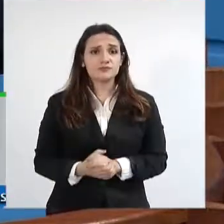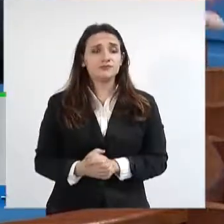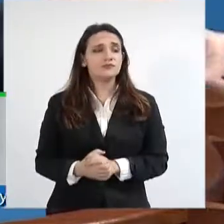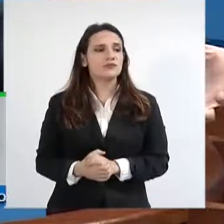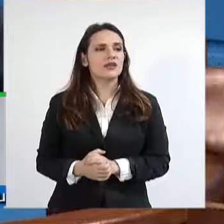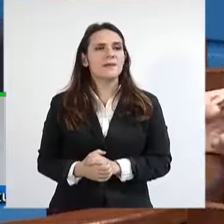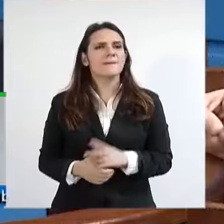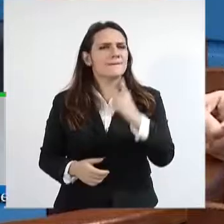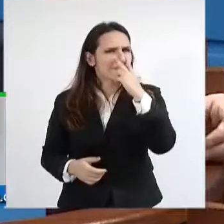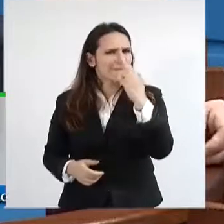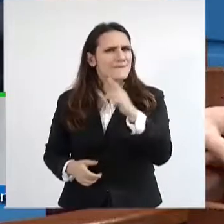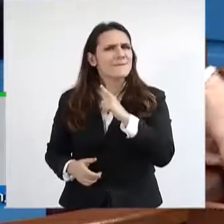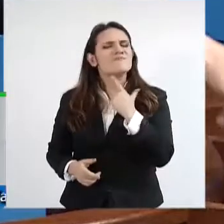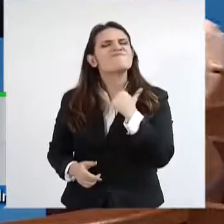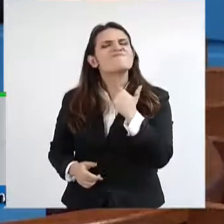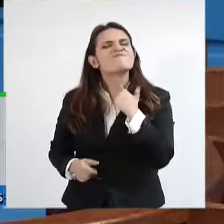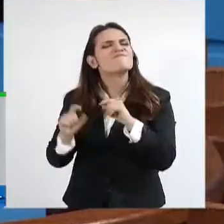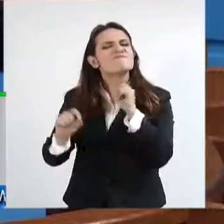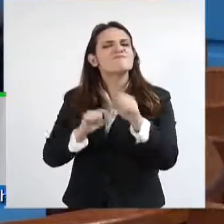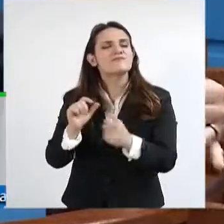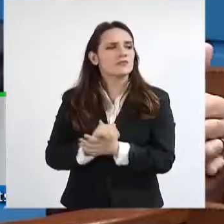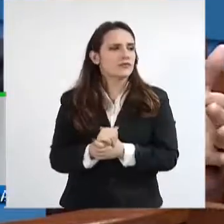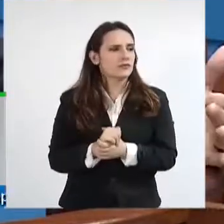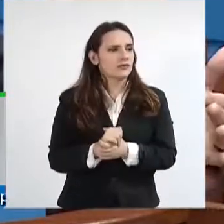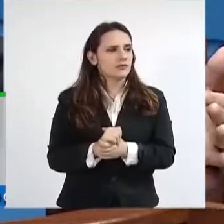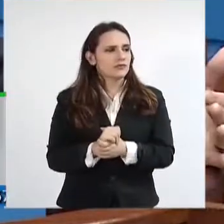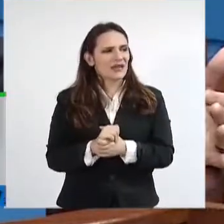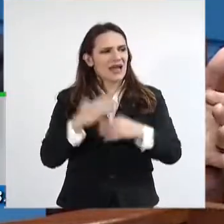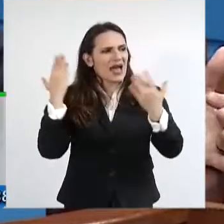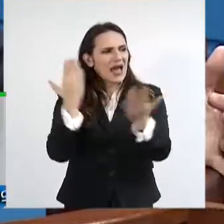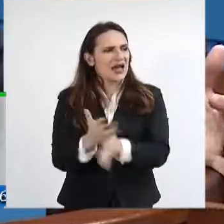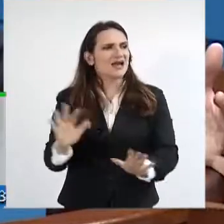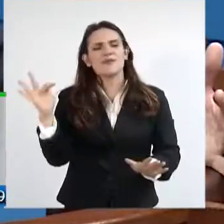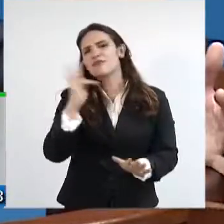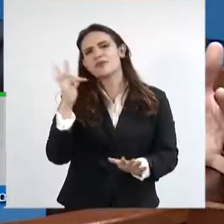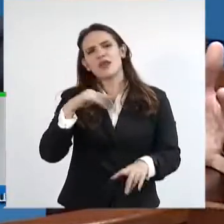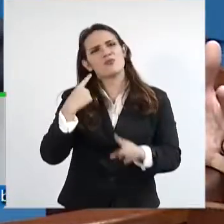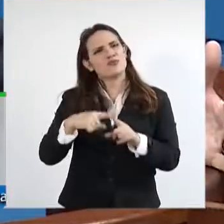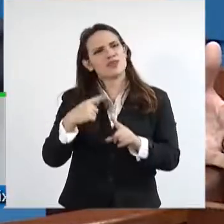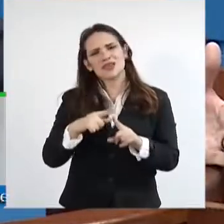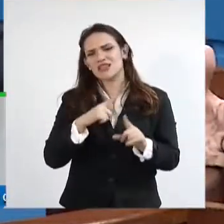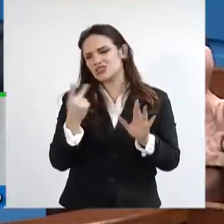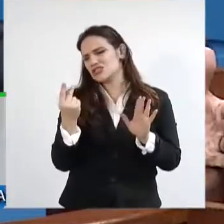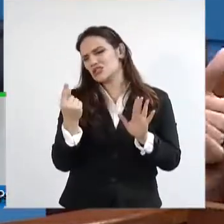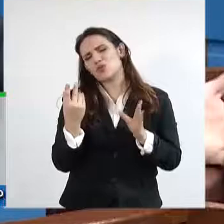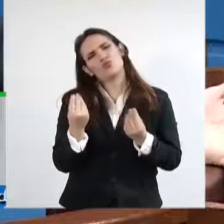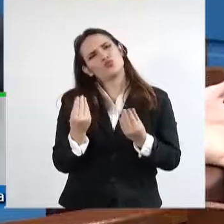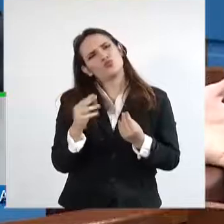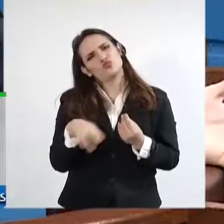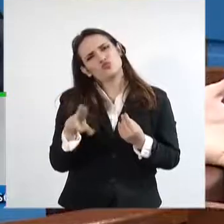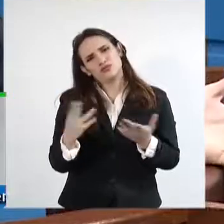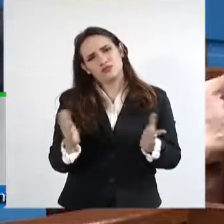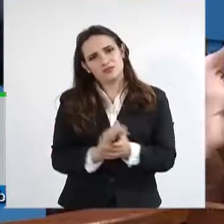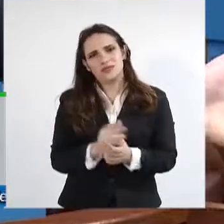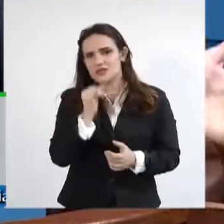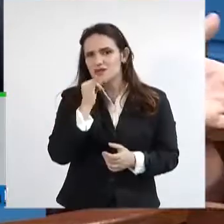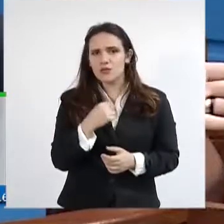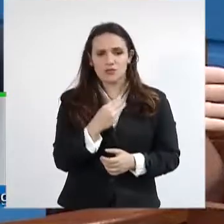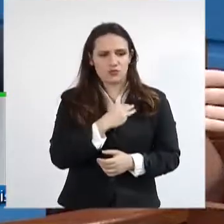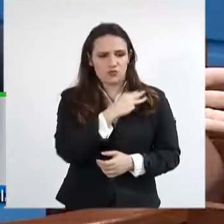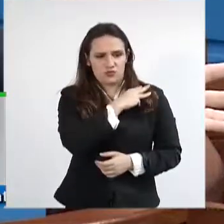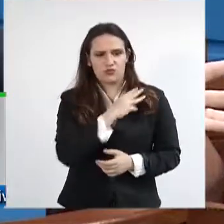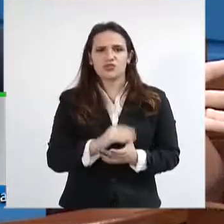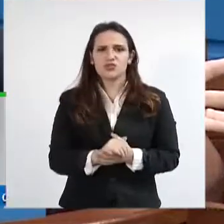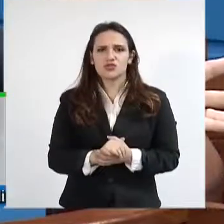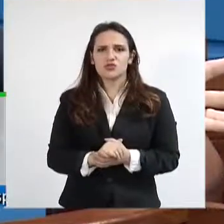vontade que ele tem, parece, é de fechar as universidades, que elas dão muita despesa, porque o ministro da Educação ontem falou